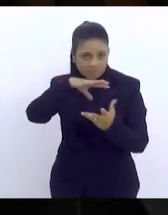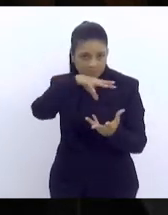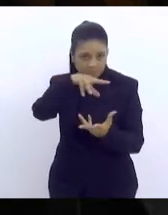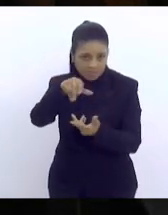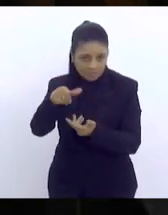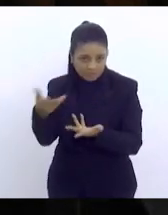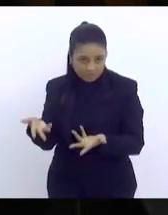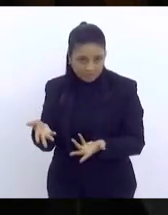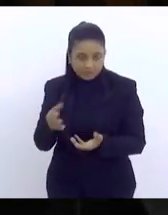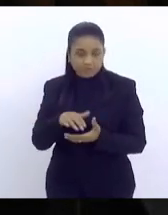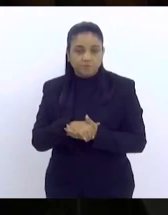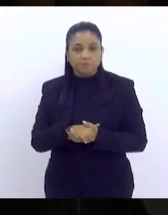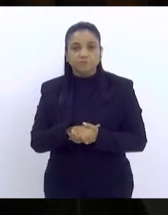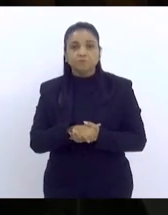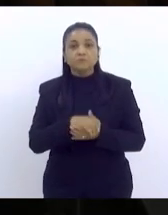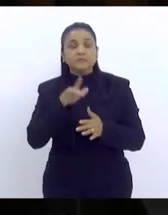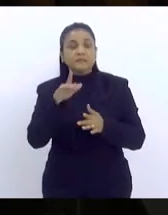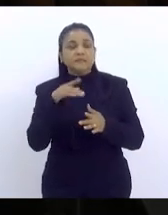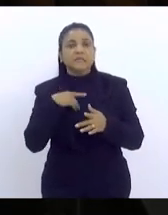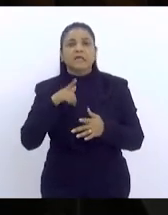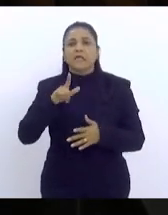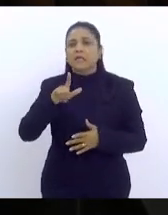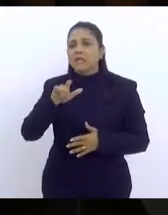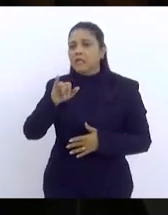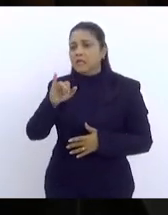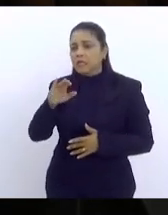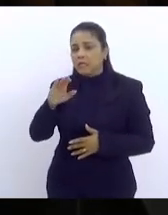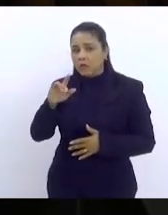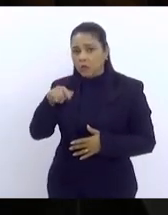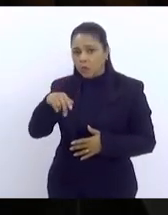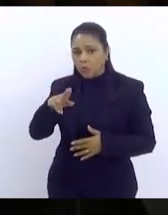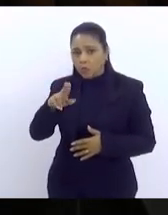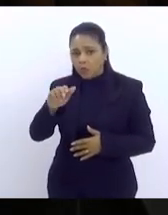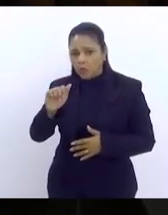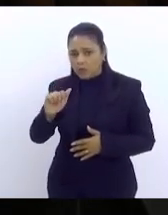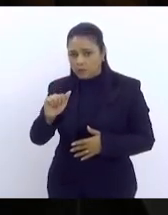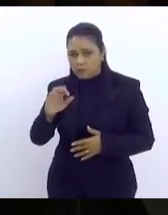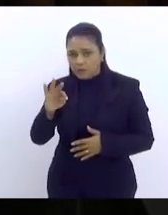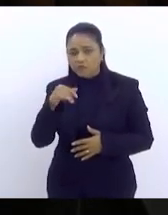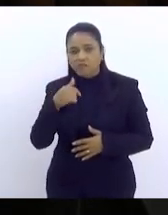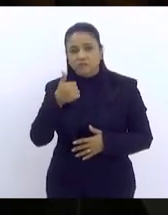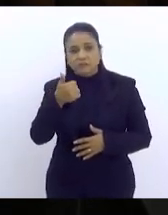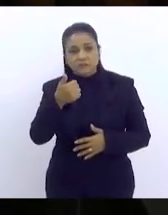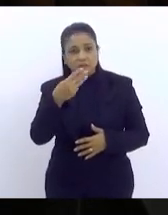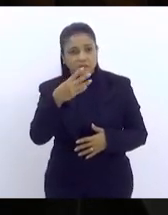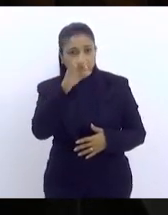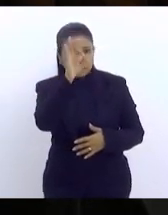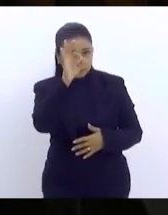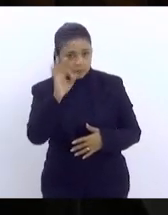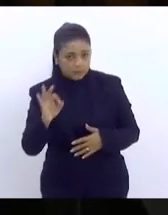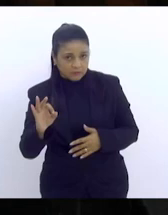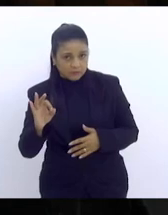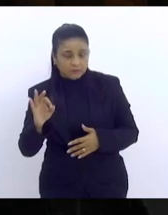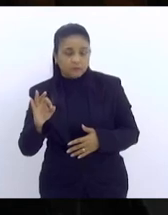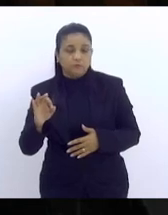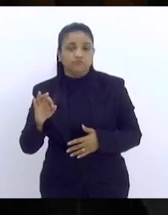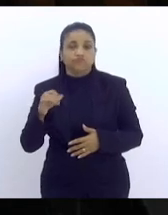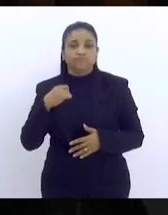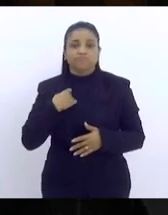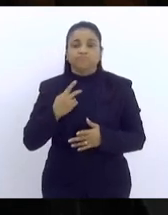alocarmos uma alíquota média de 13 pontos percentuais no volume de petróleo que